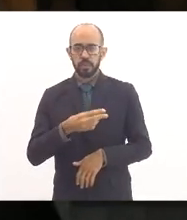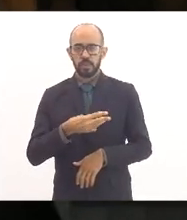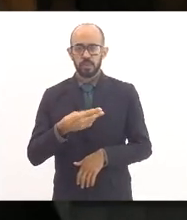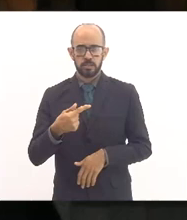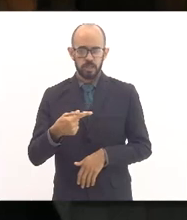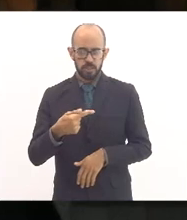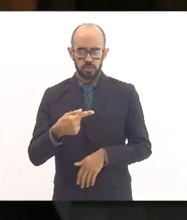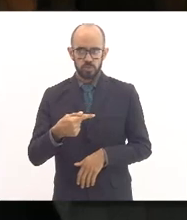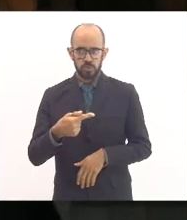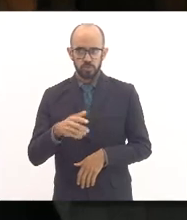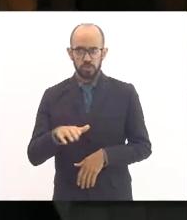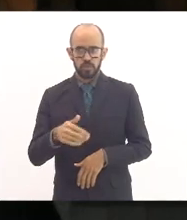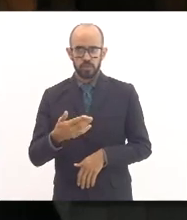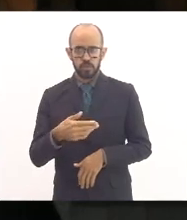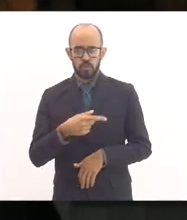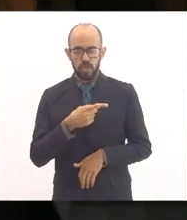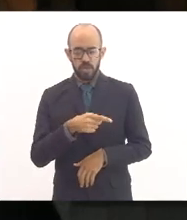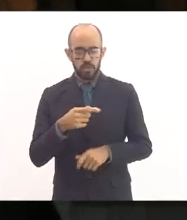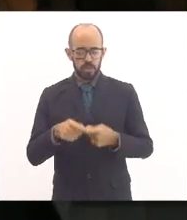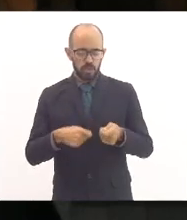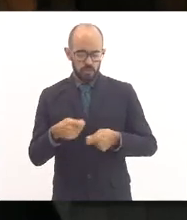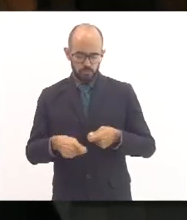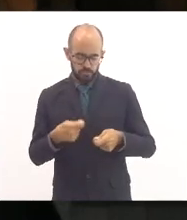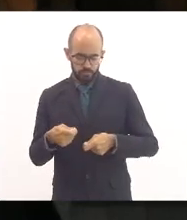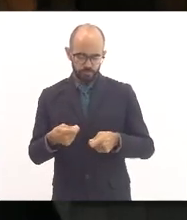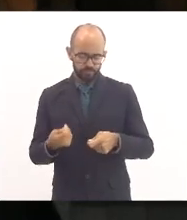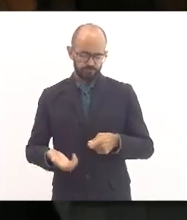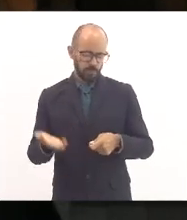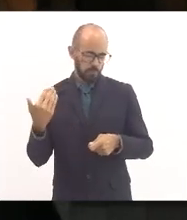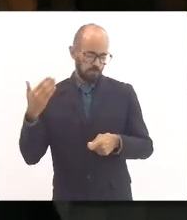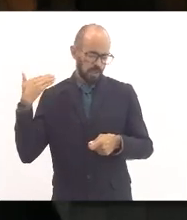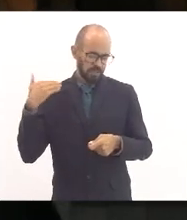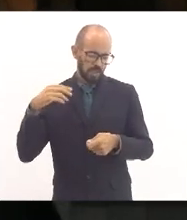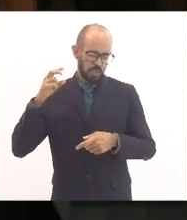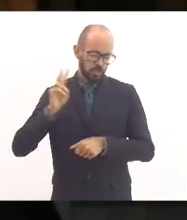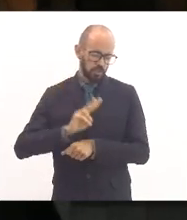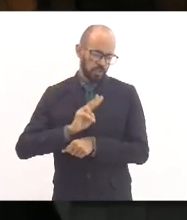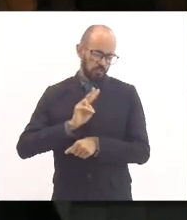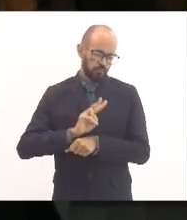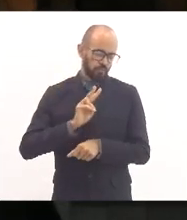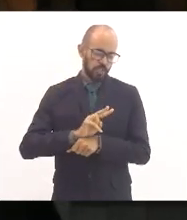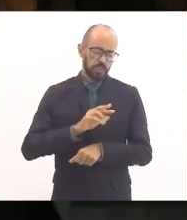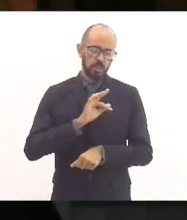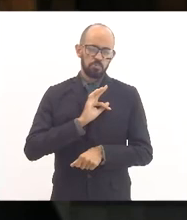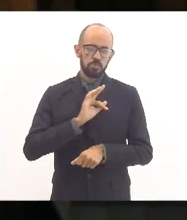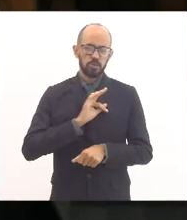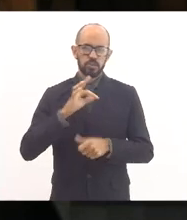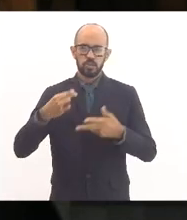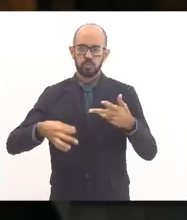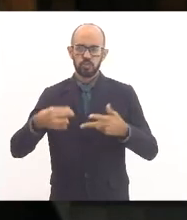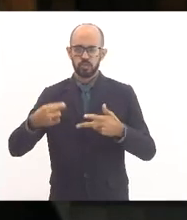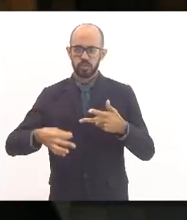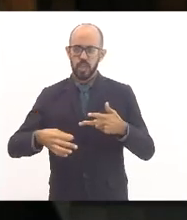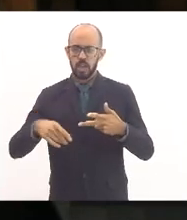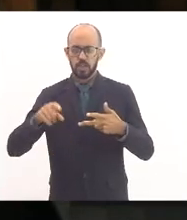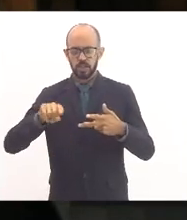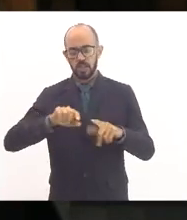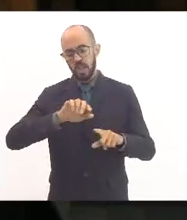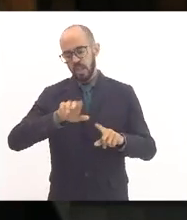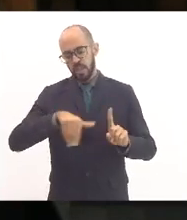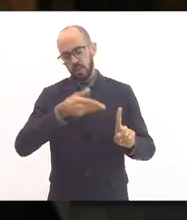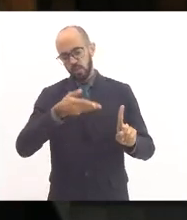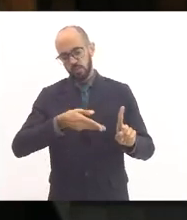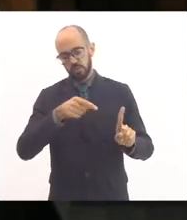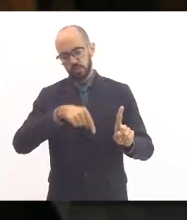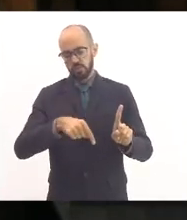Jansen que está na administração tem um passado defesa da polícia judiciária Aqui é aqui reconhecidos